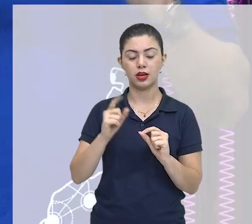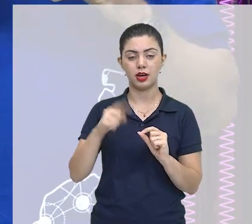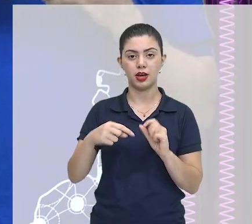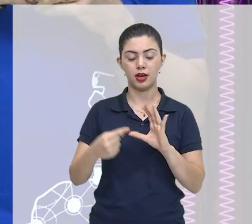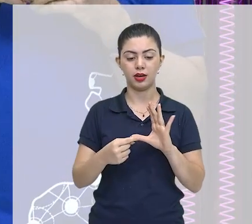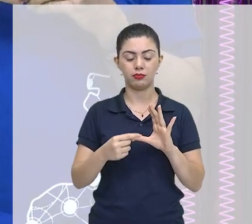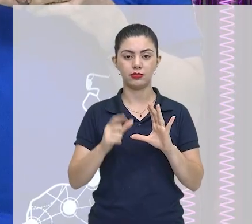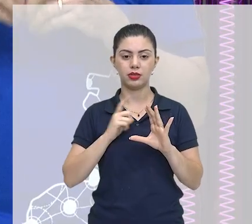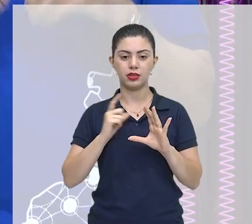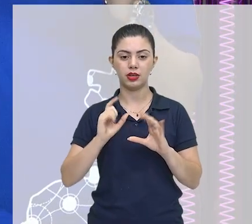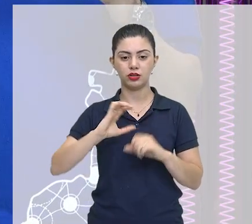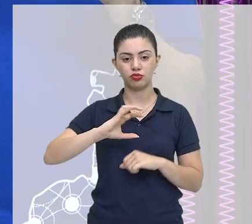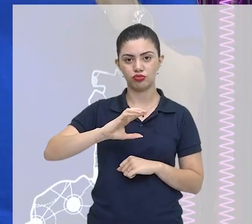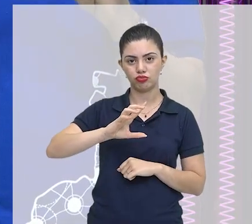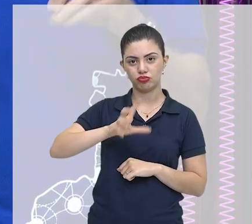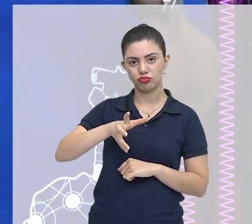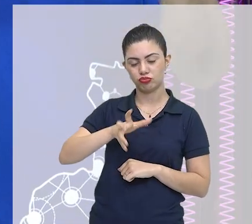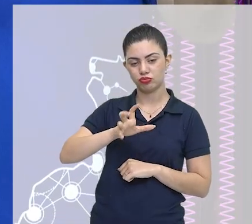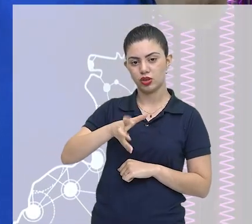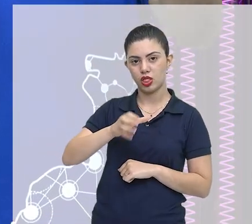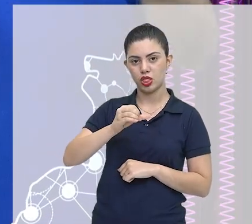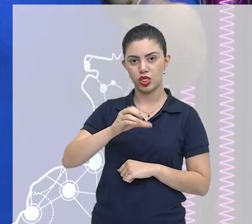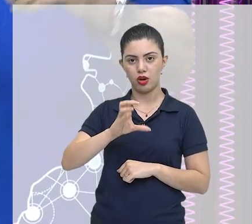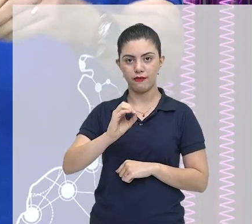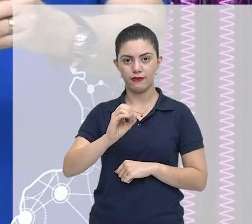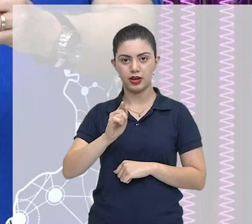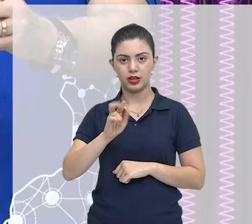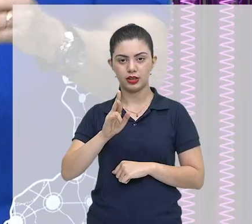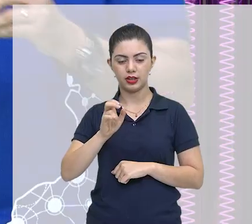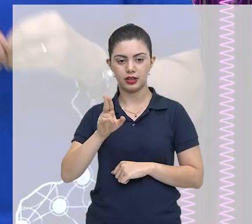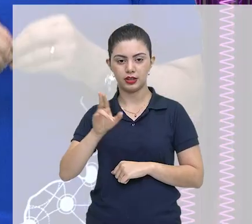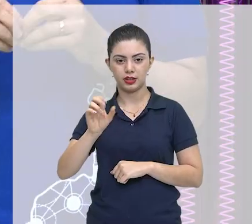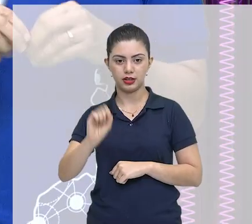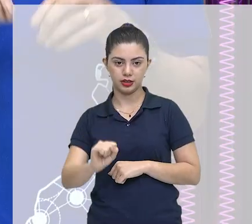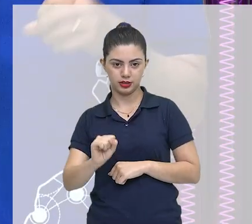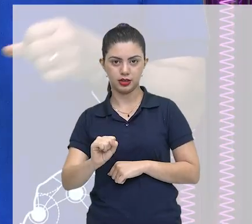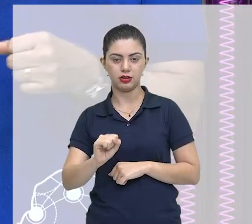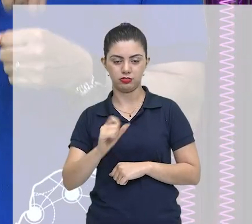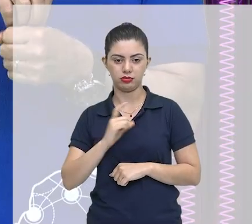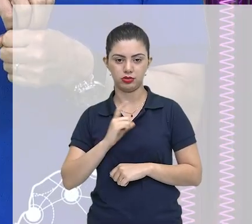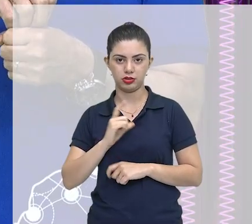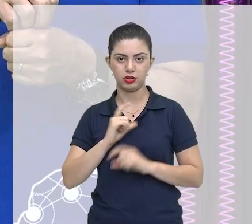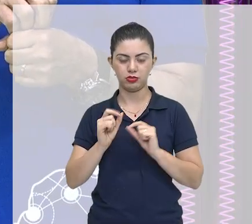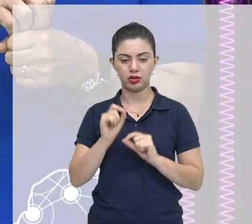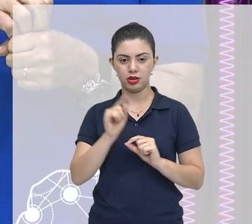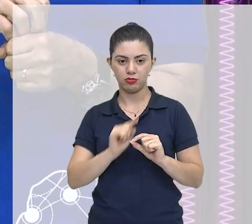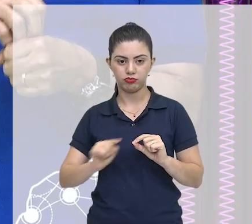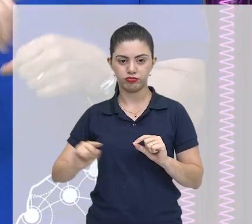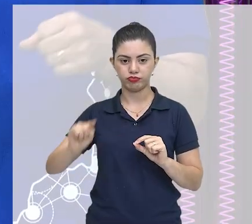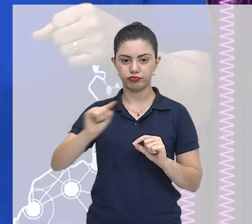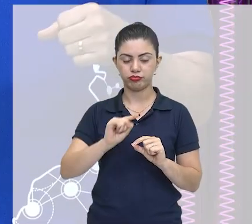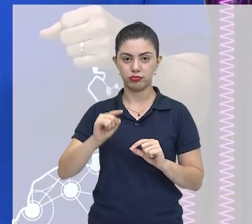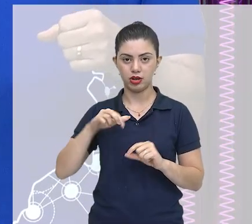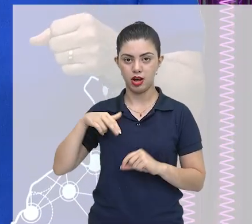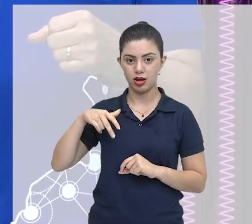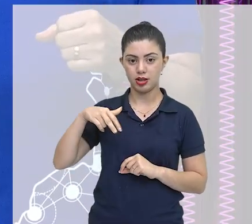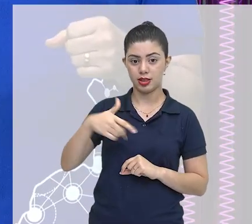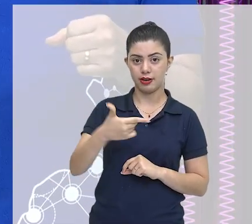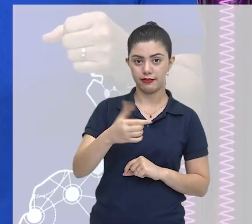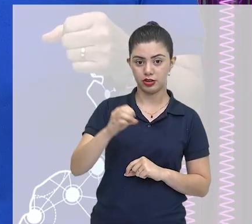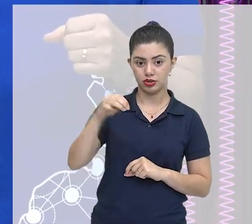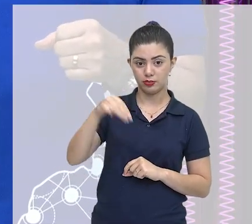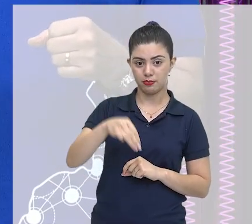sentido anti-horário. Depois, ande 20 metros. Tomada de decisão.